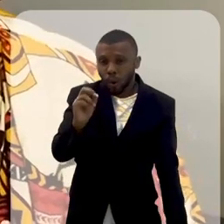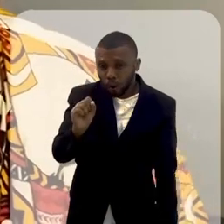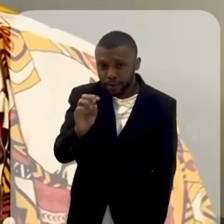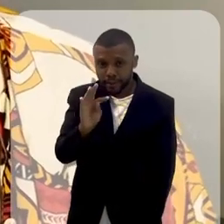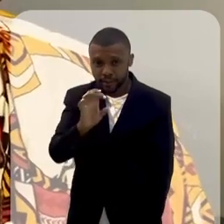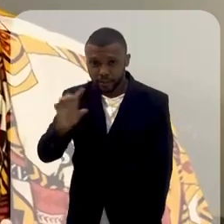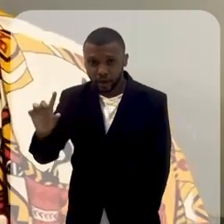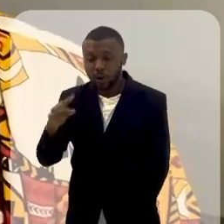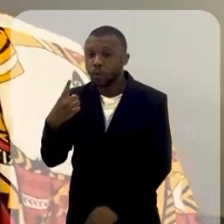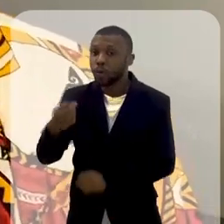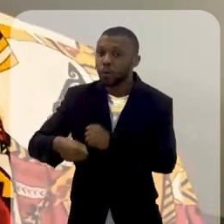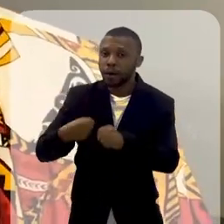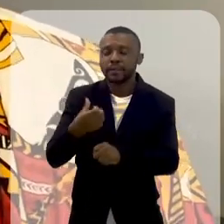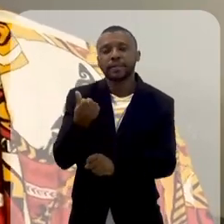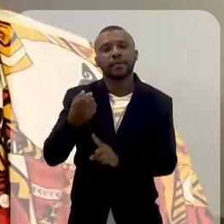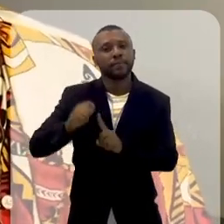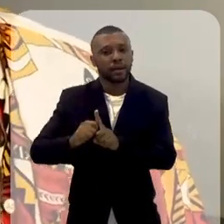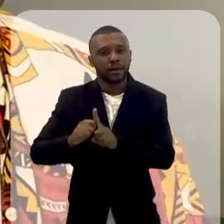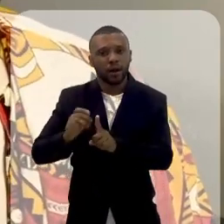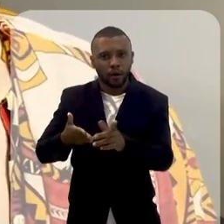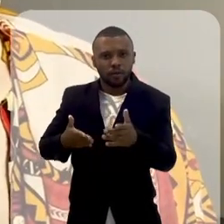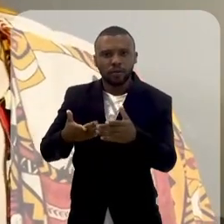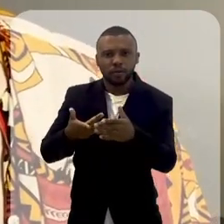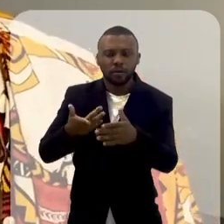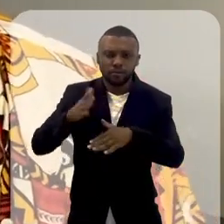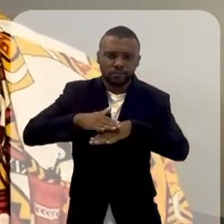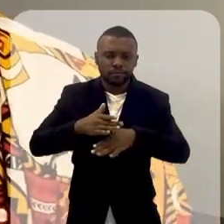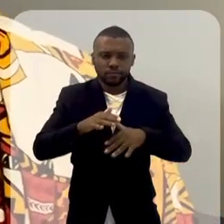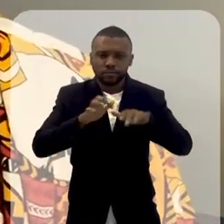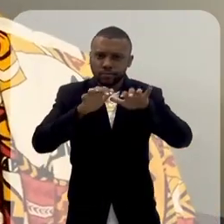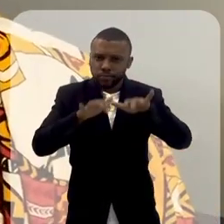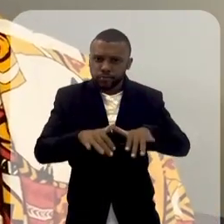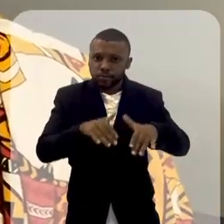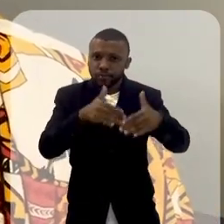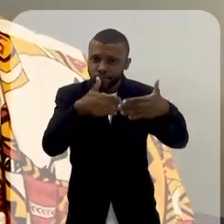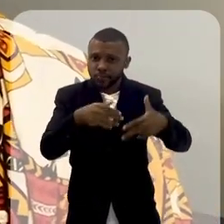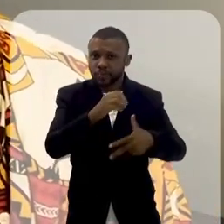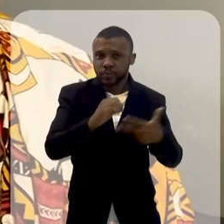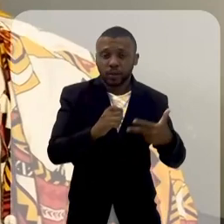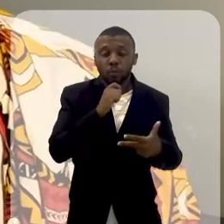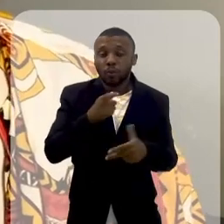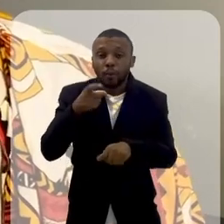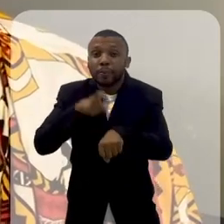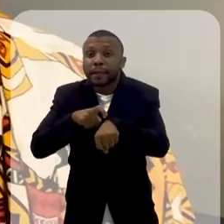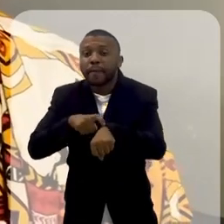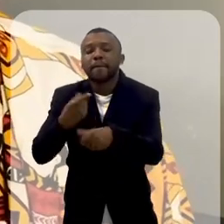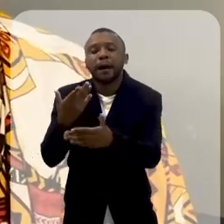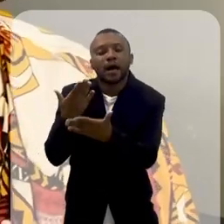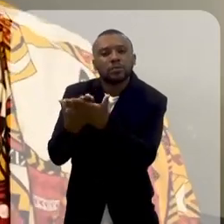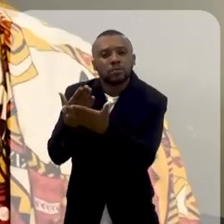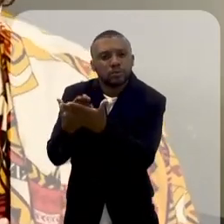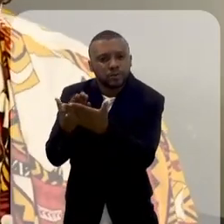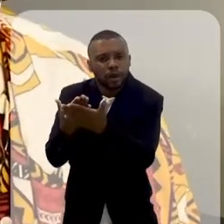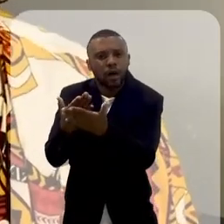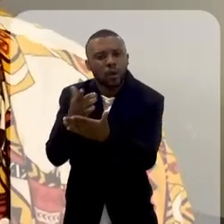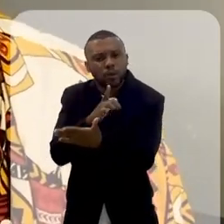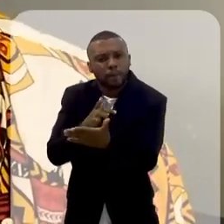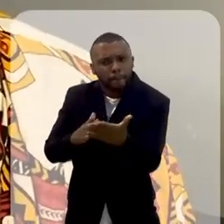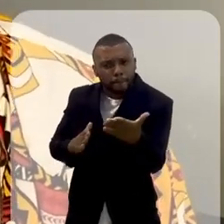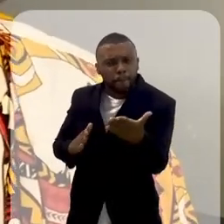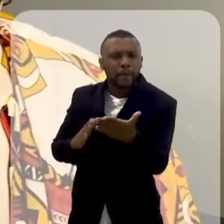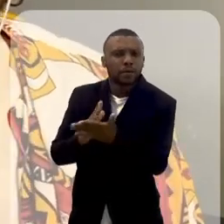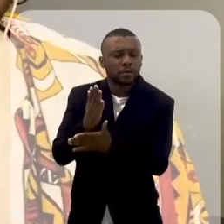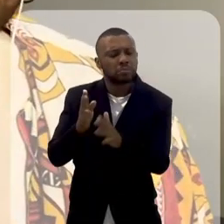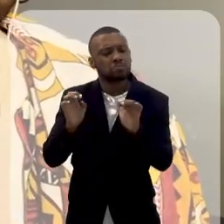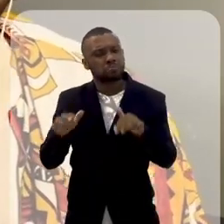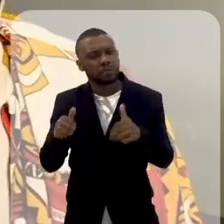por 1 ano e meio, inclusive. Quando eu estava quase desistindo, eu faço o Enem. Eu não tenho tempo para estudar, mas aí eu estudo um pouco